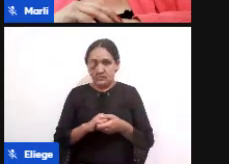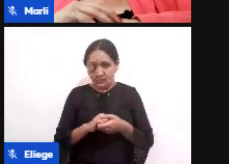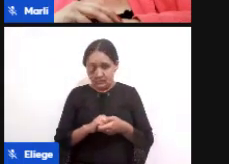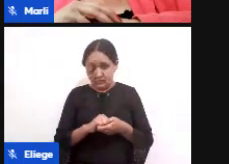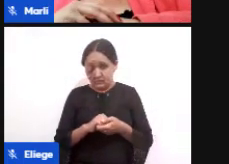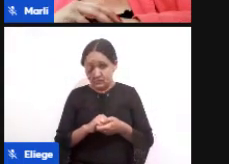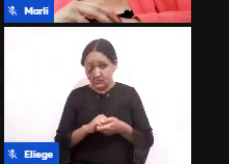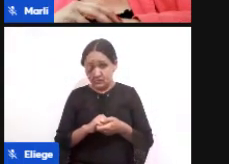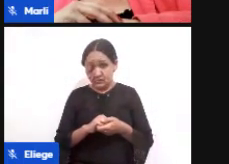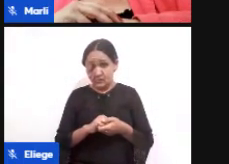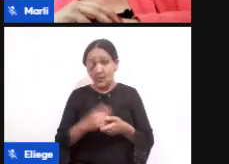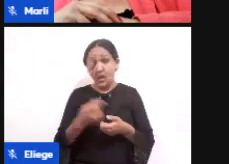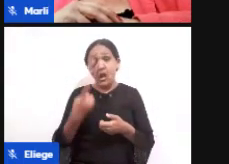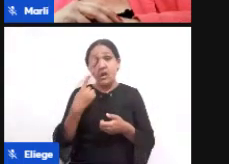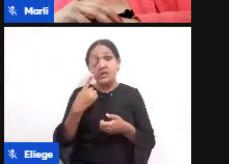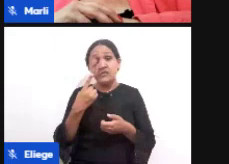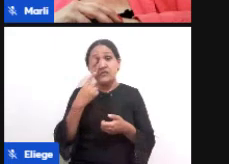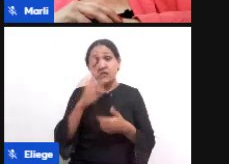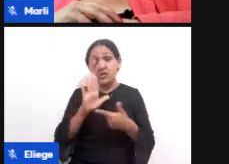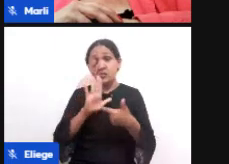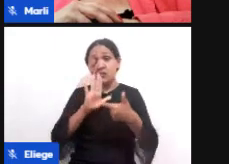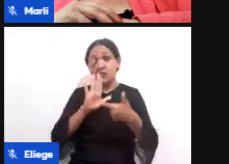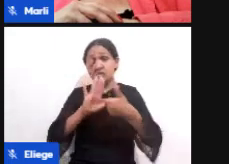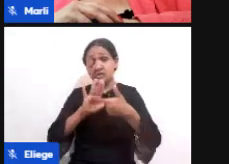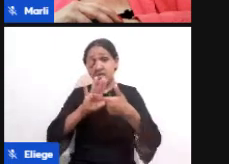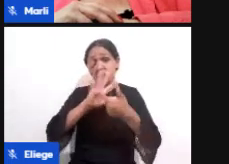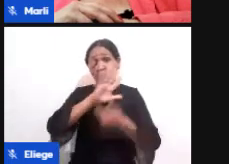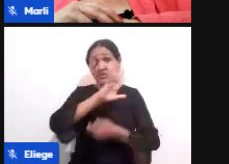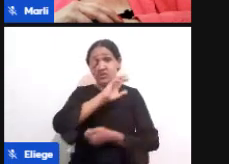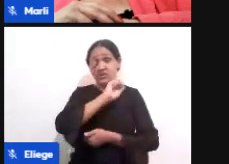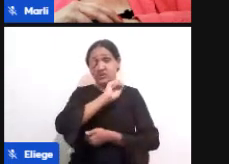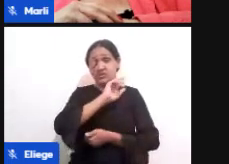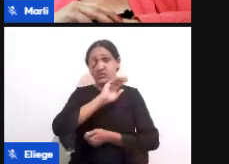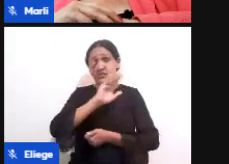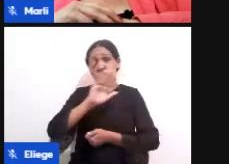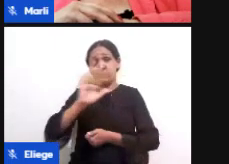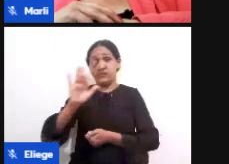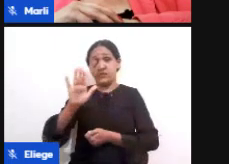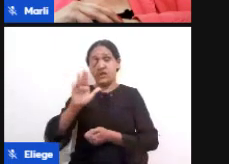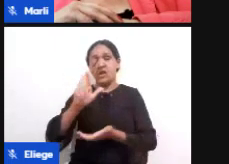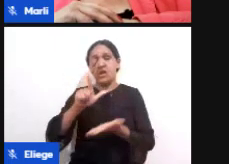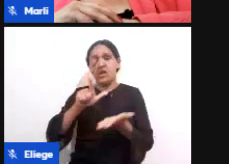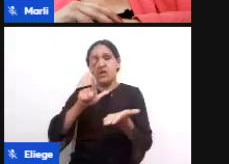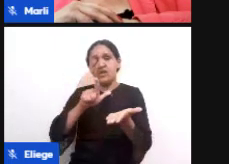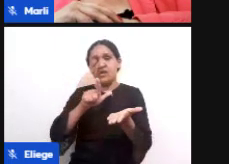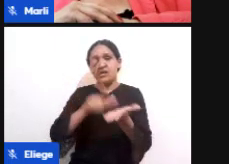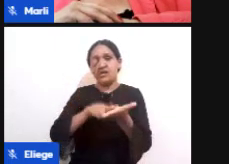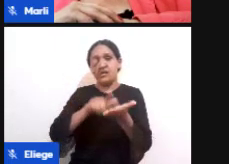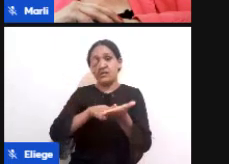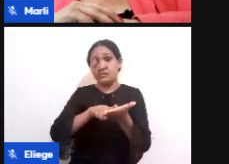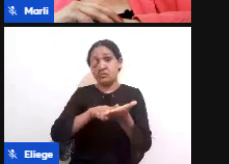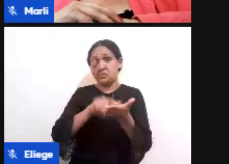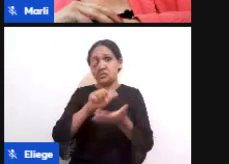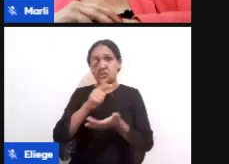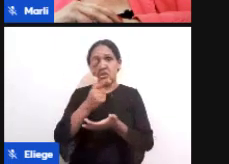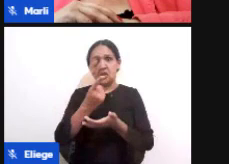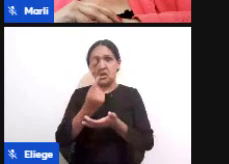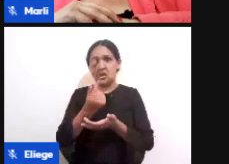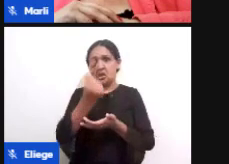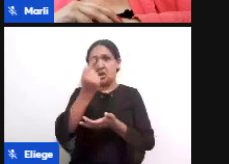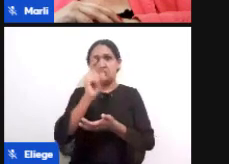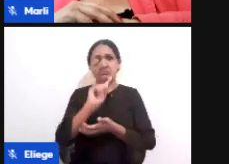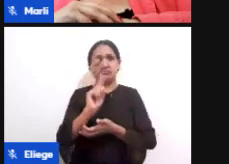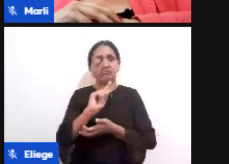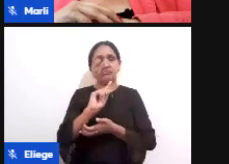Nós vamos iniciar pelo alfabeto, né? É um material impresso, um material que ele não tem muito custo, né? E nós vamos falar